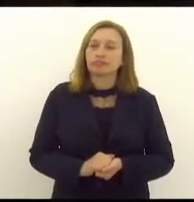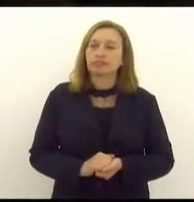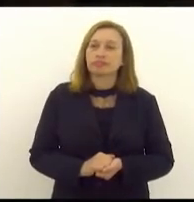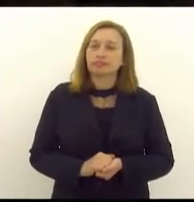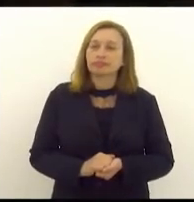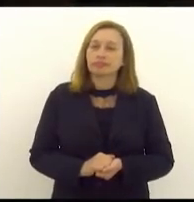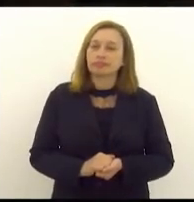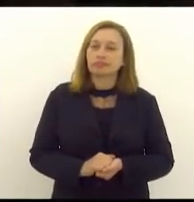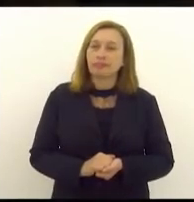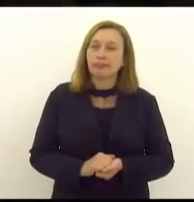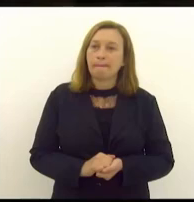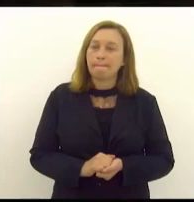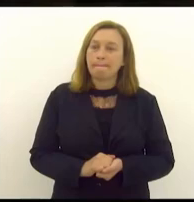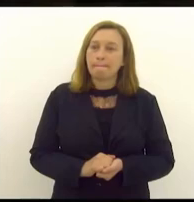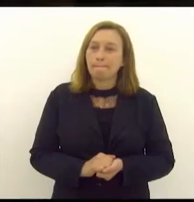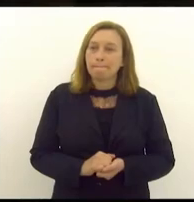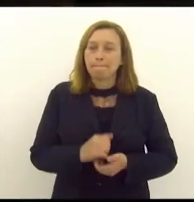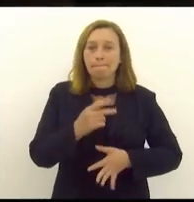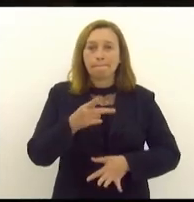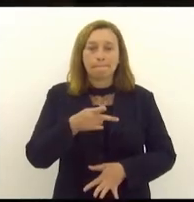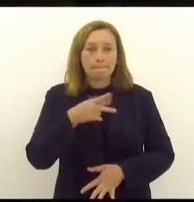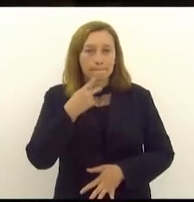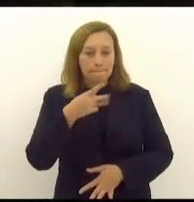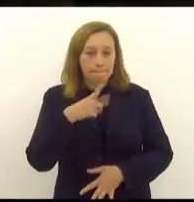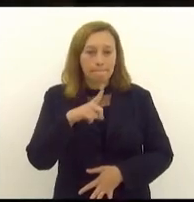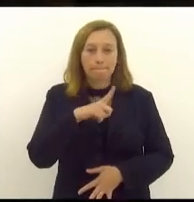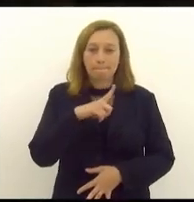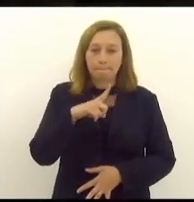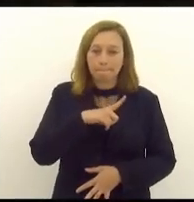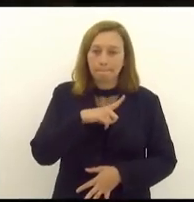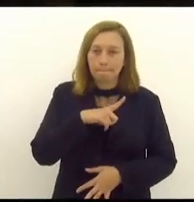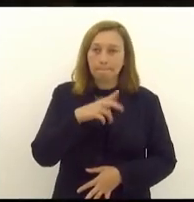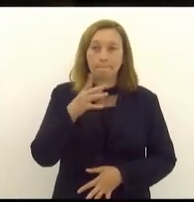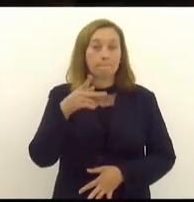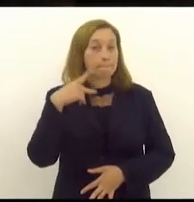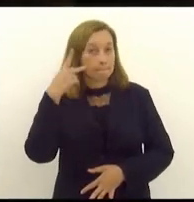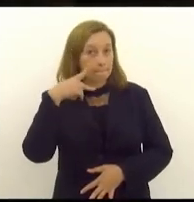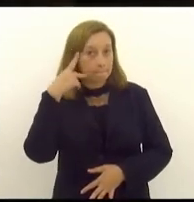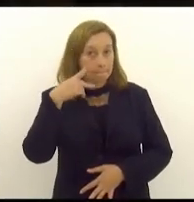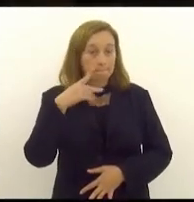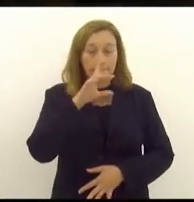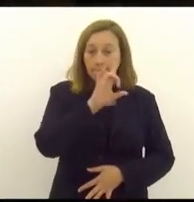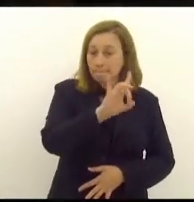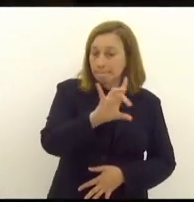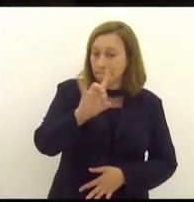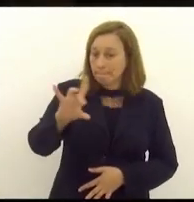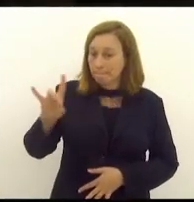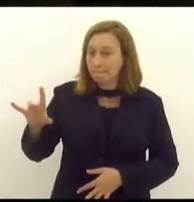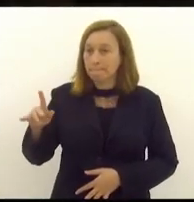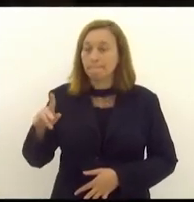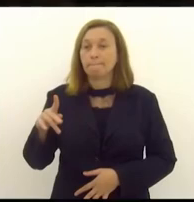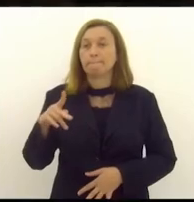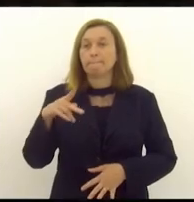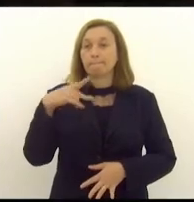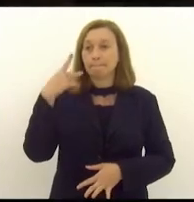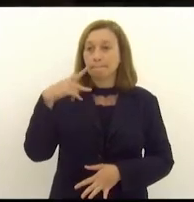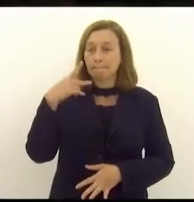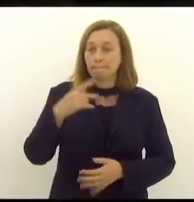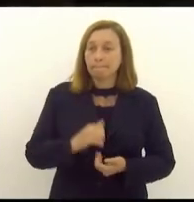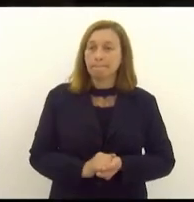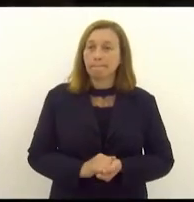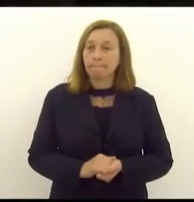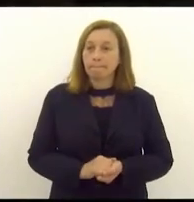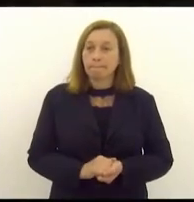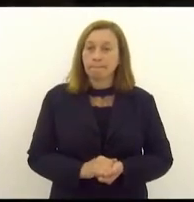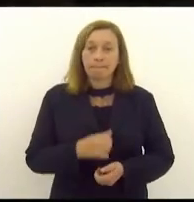a maioria das falas que nós temos no Parlamento cada um político tá falando para